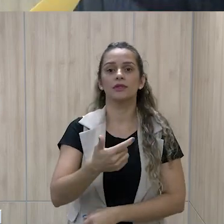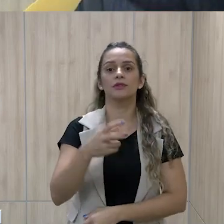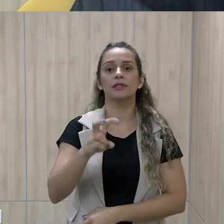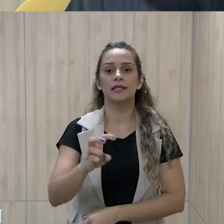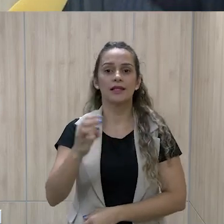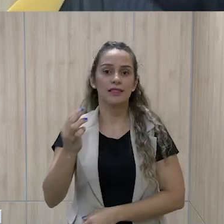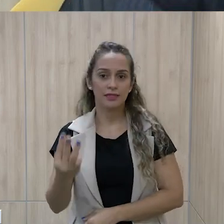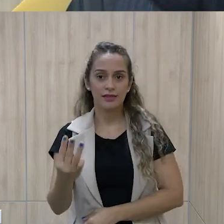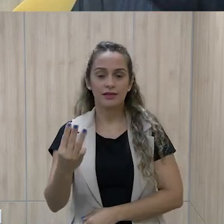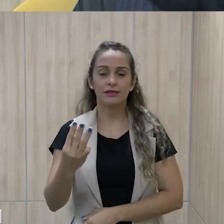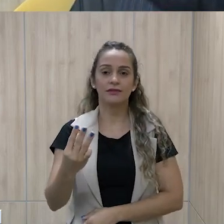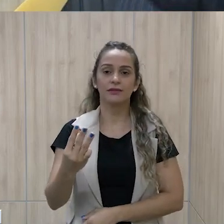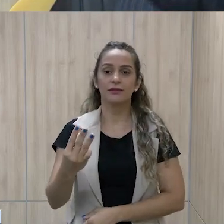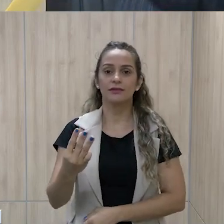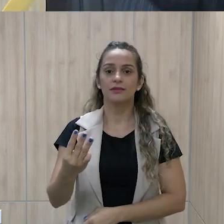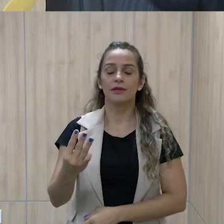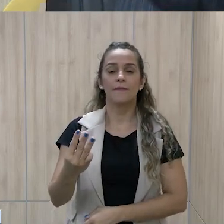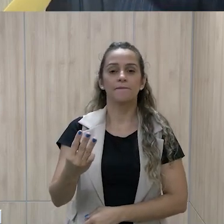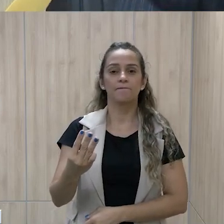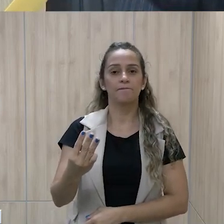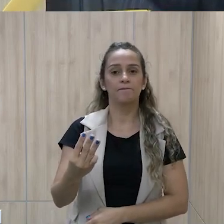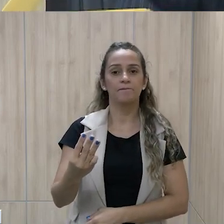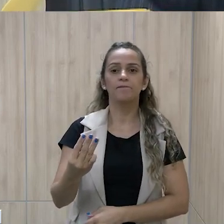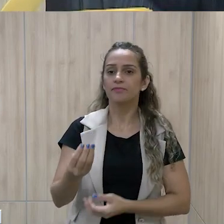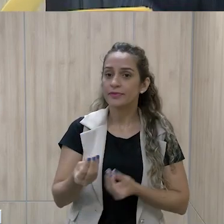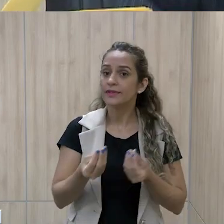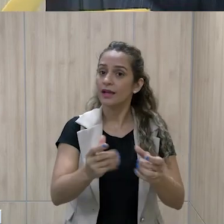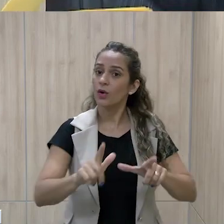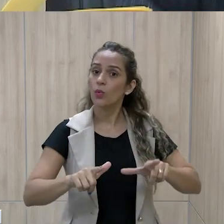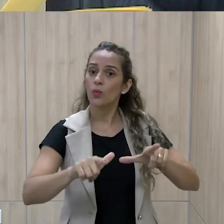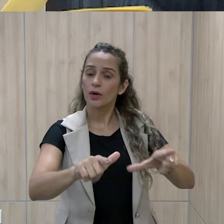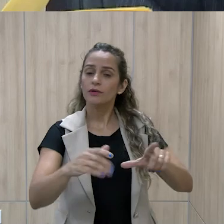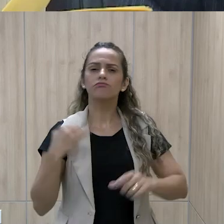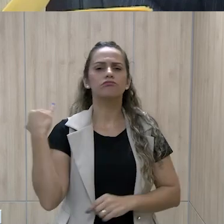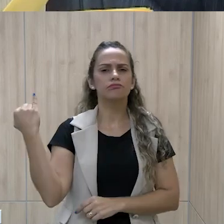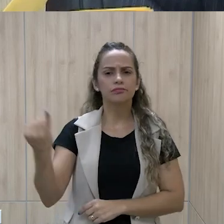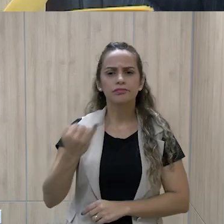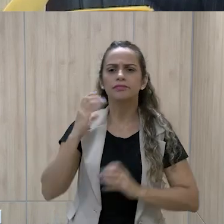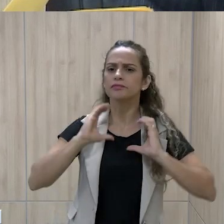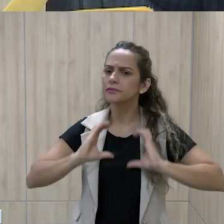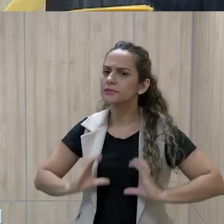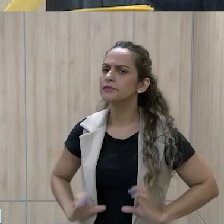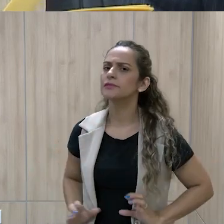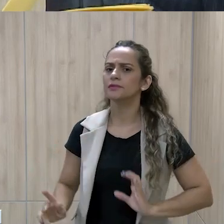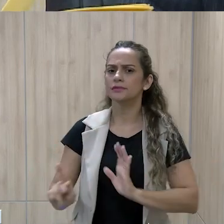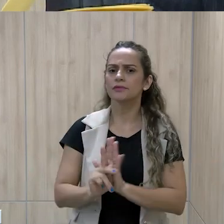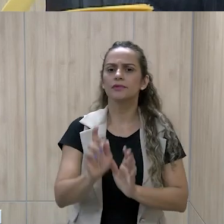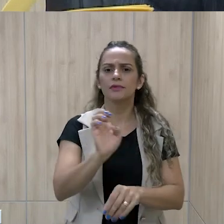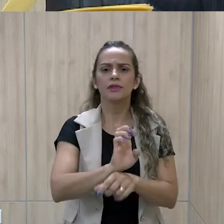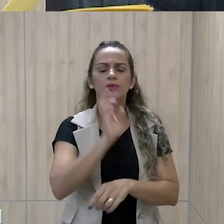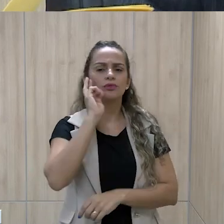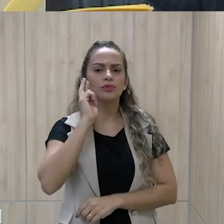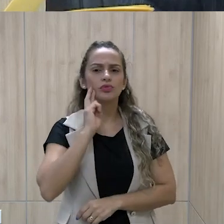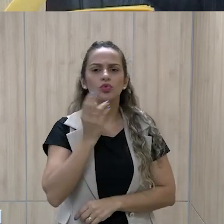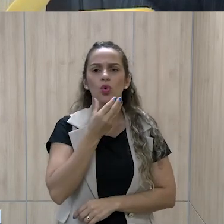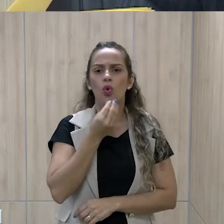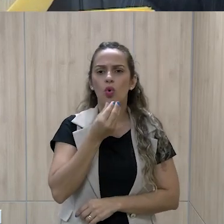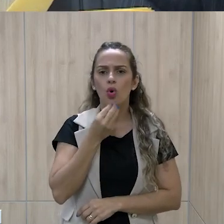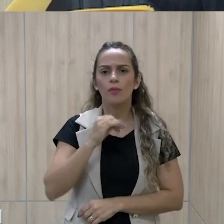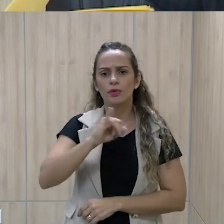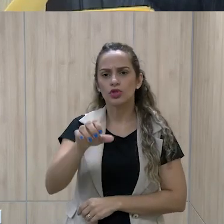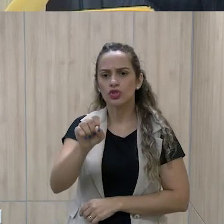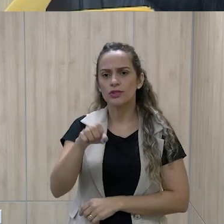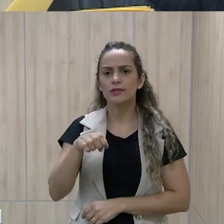legislativo número 253 conhece concede o título no livro de cidadão honorário do Estado de Rondônia